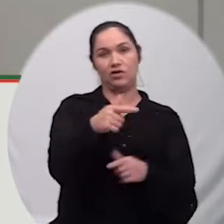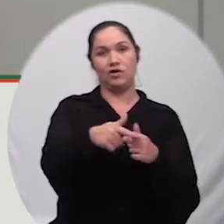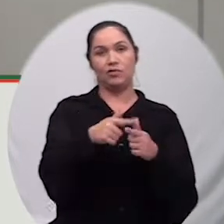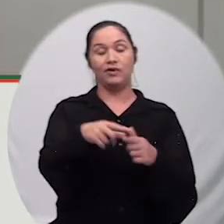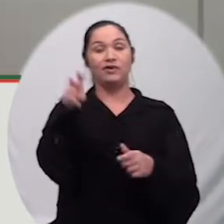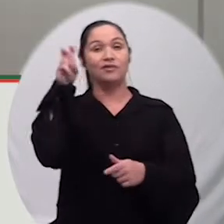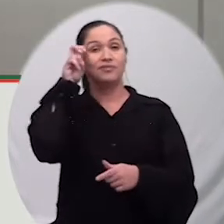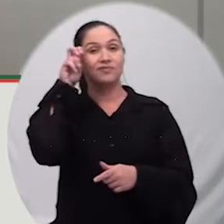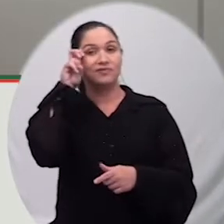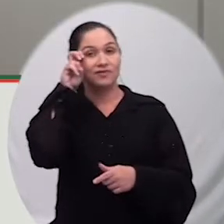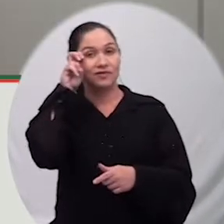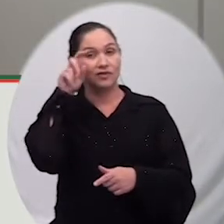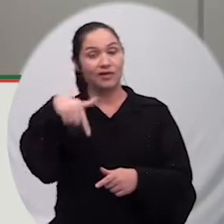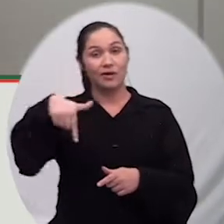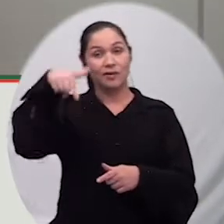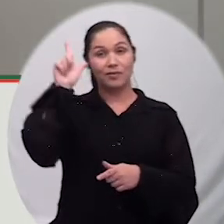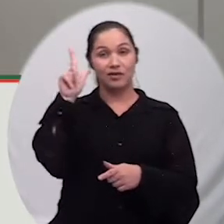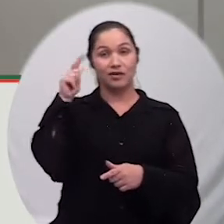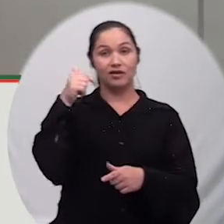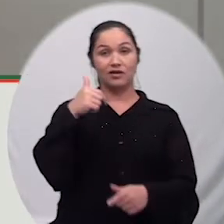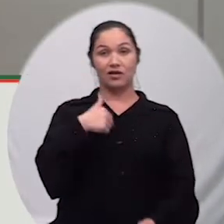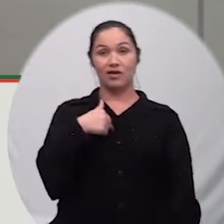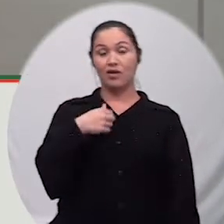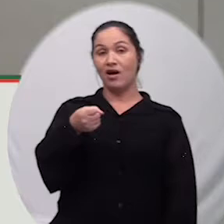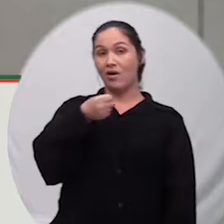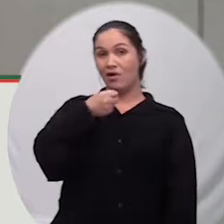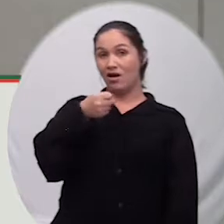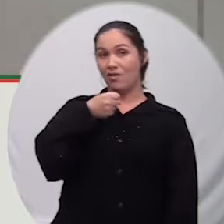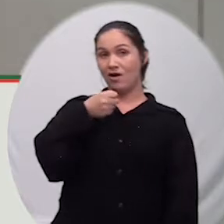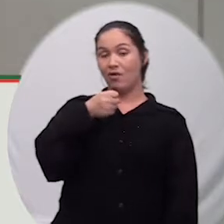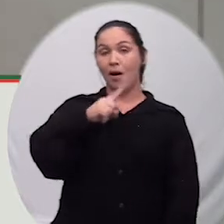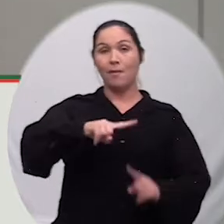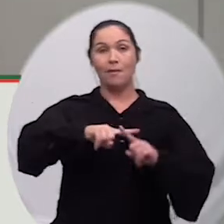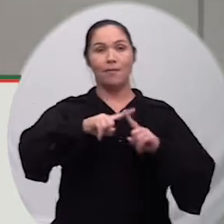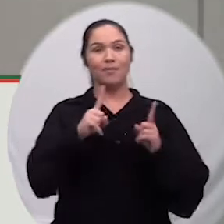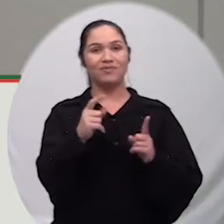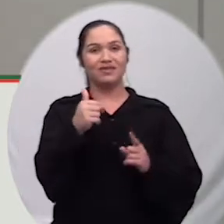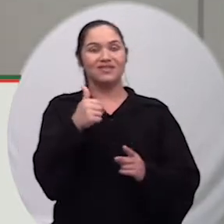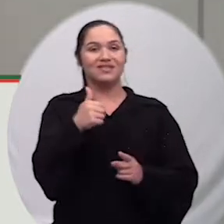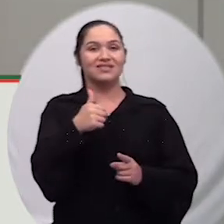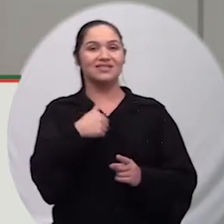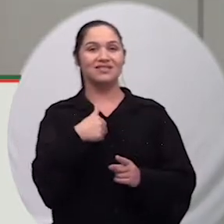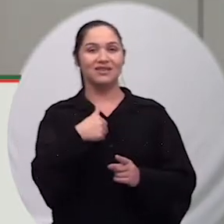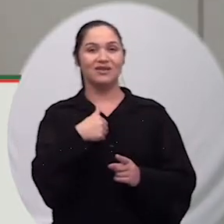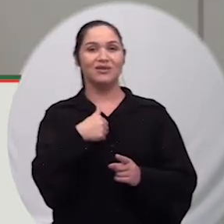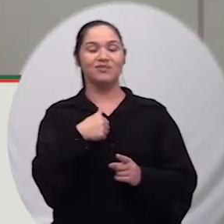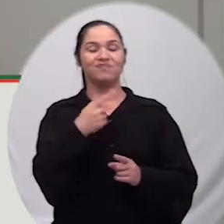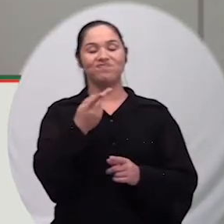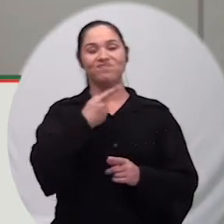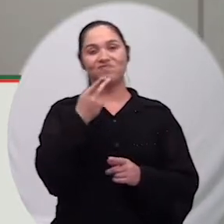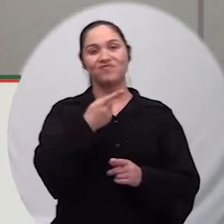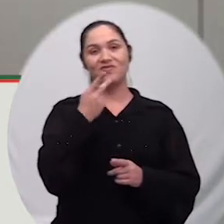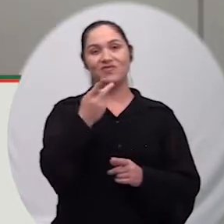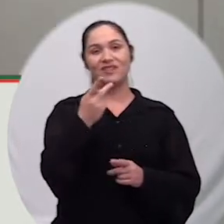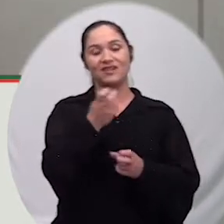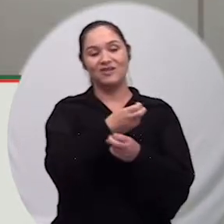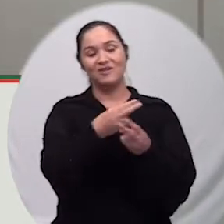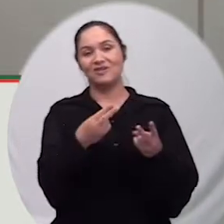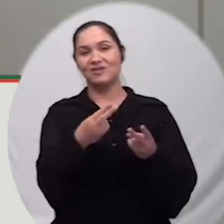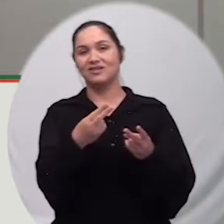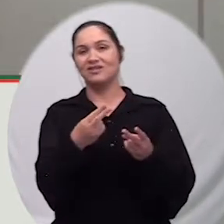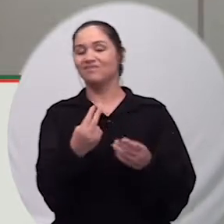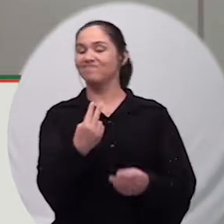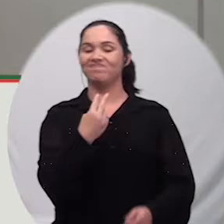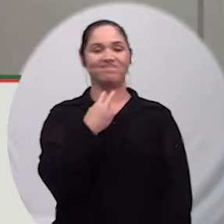uma entrevista e dentro do contexto eu escorreguei e andei falando o que não deveria ser